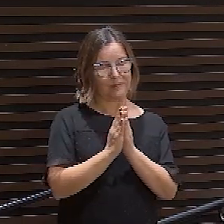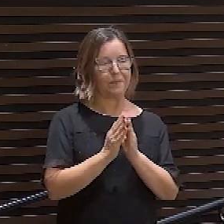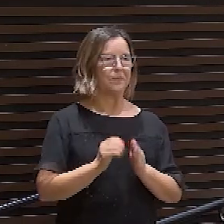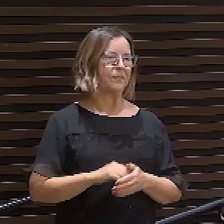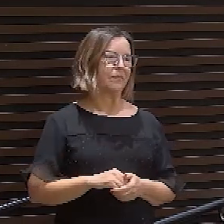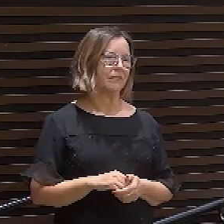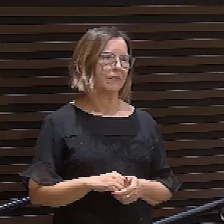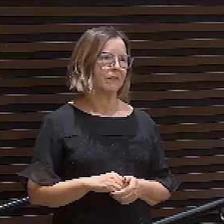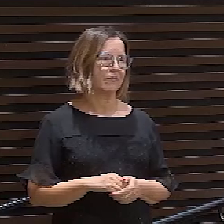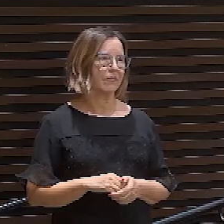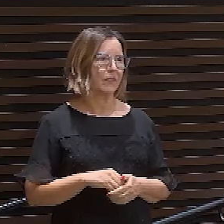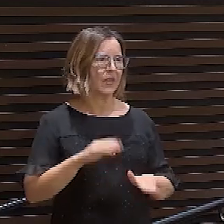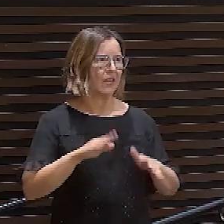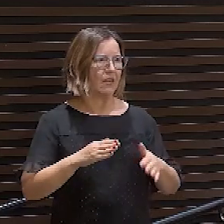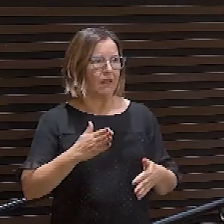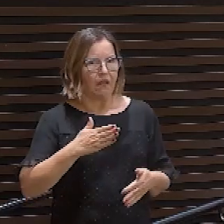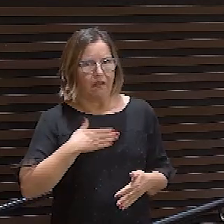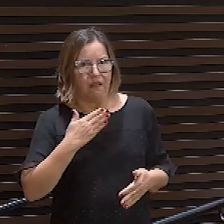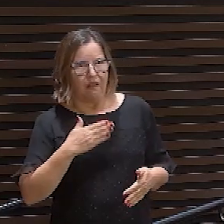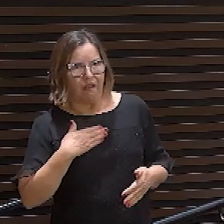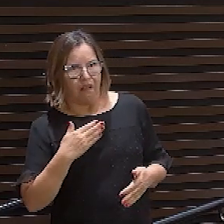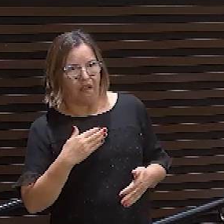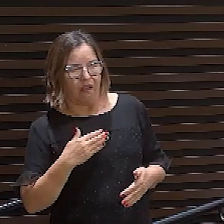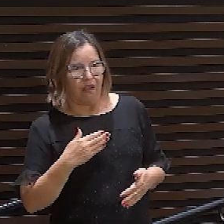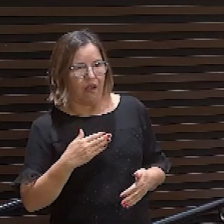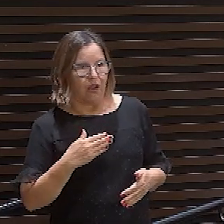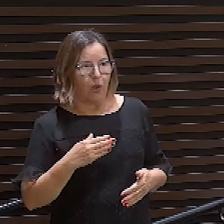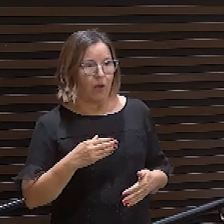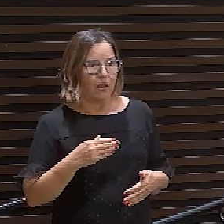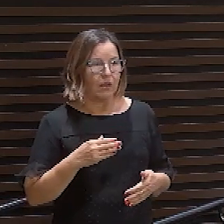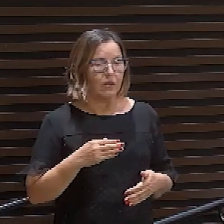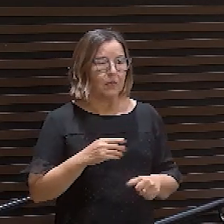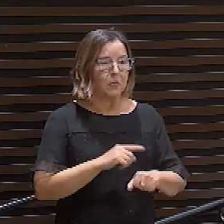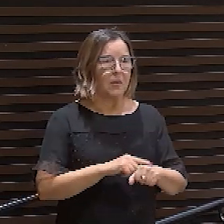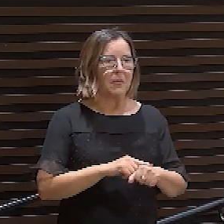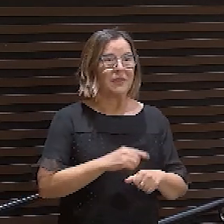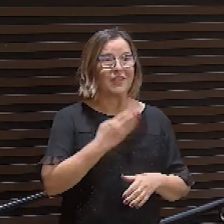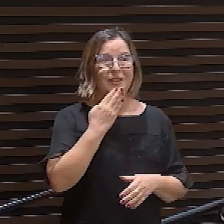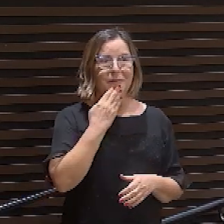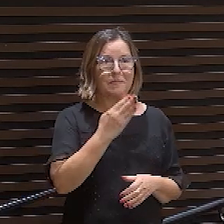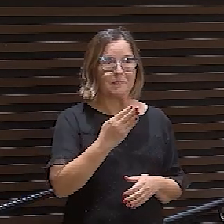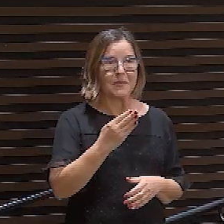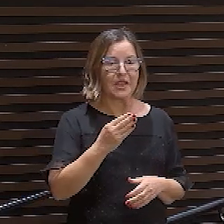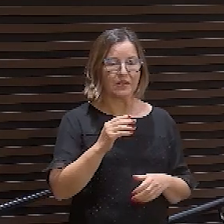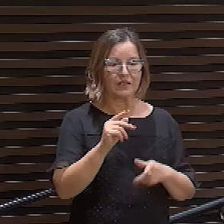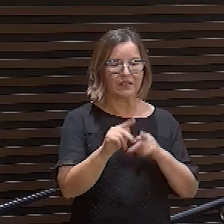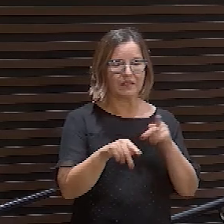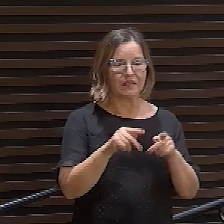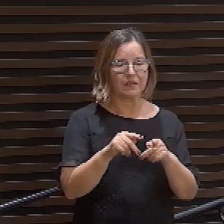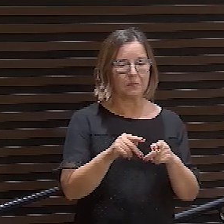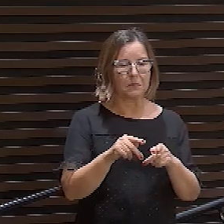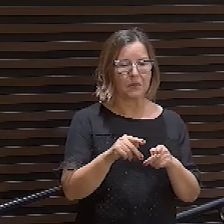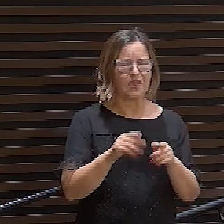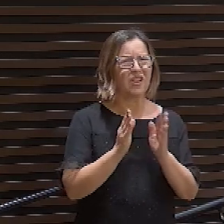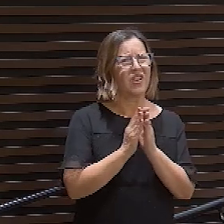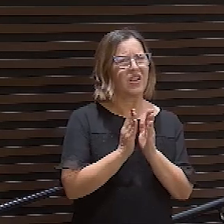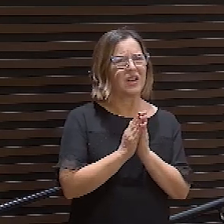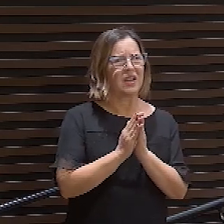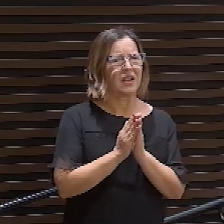Às vezes me assusta quando a gente pede os irmãos para orar e há um silêncio sepulcral.